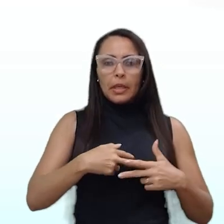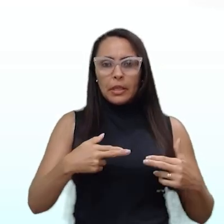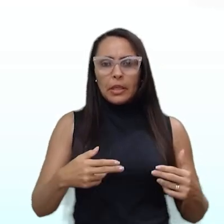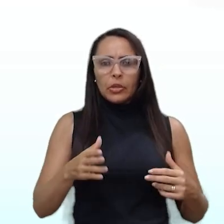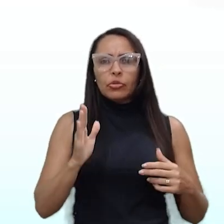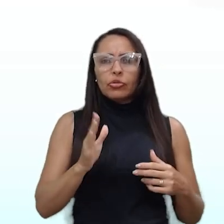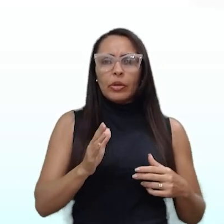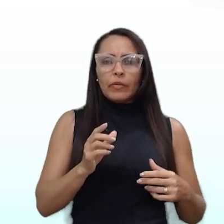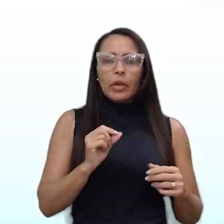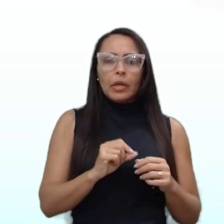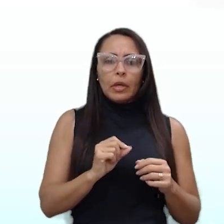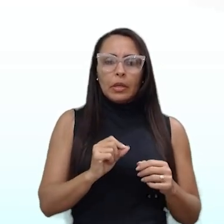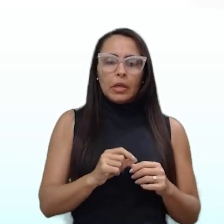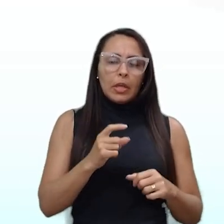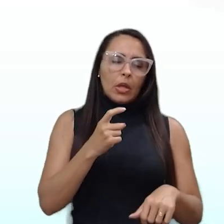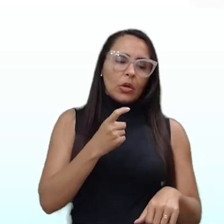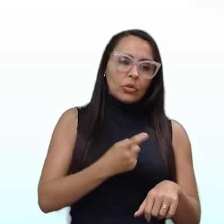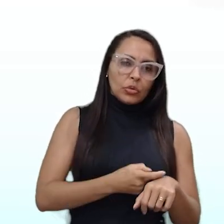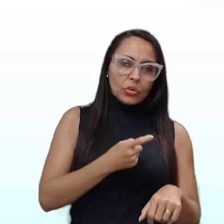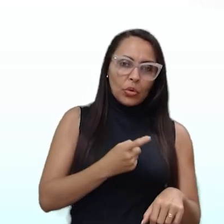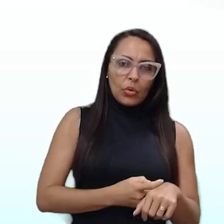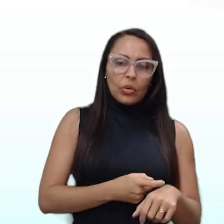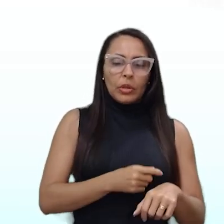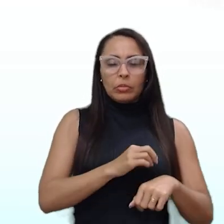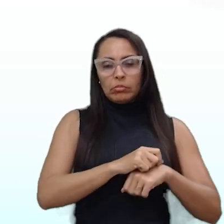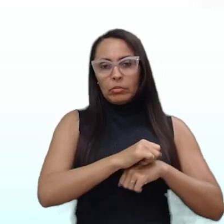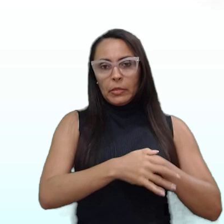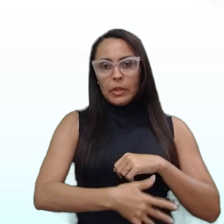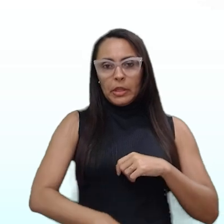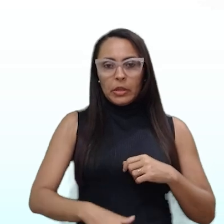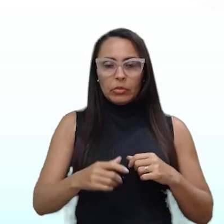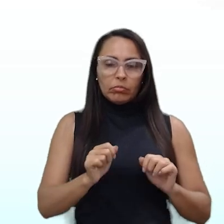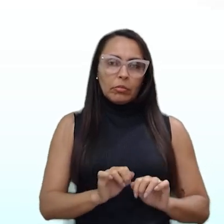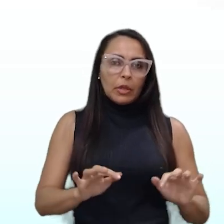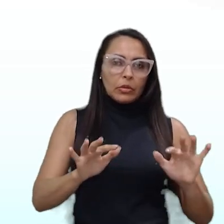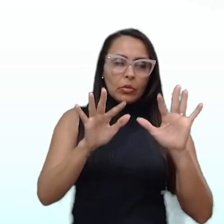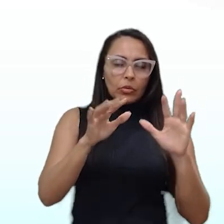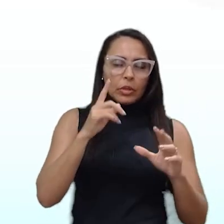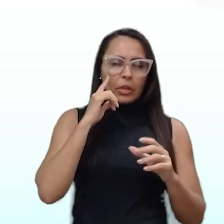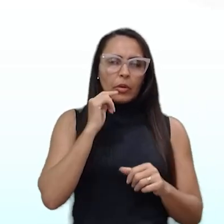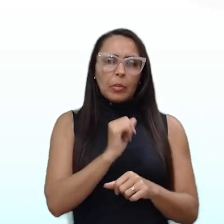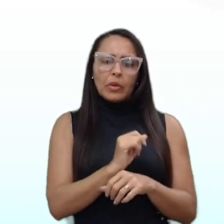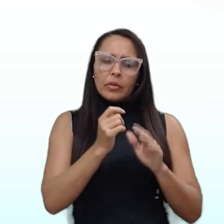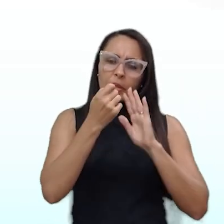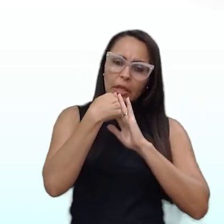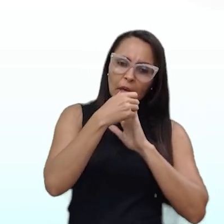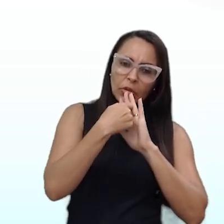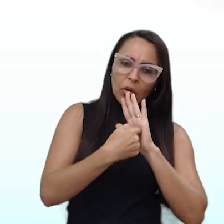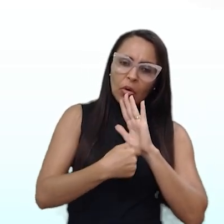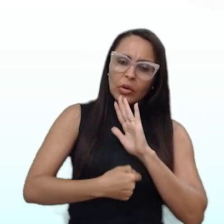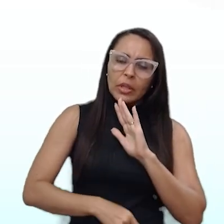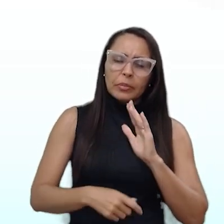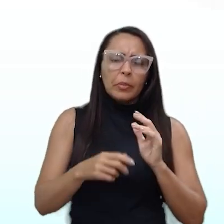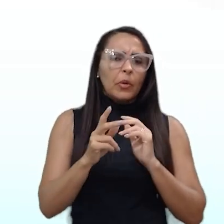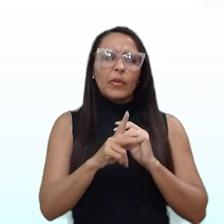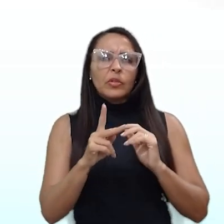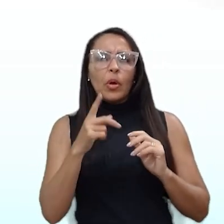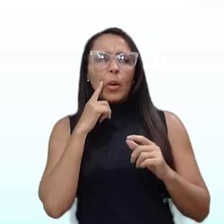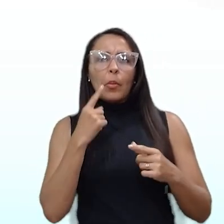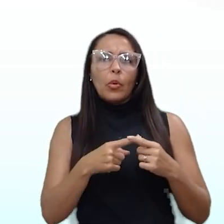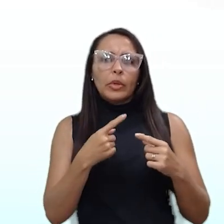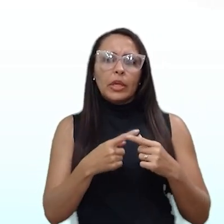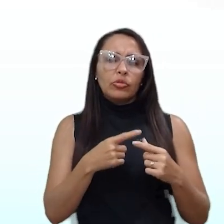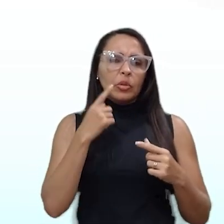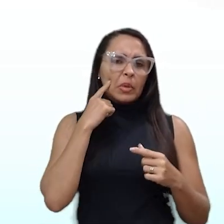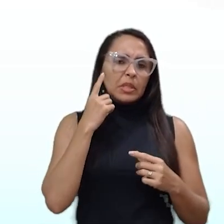falamos, estado sólido, líquido e gasoso, depois se você puder dar um pausa nesse vídeo aqui para você anotar direitinho. Mas, Paulinho, por que a gente precisa desse